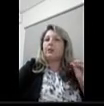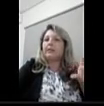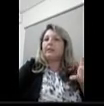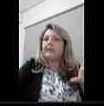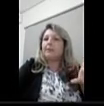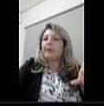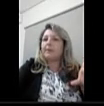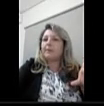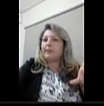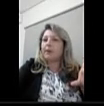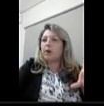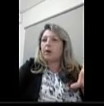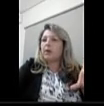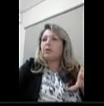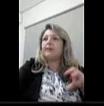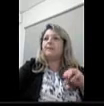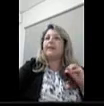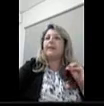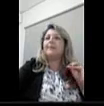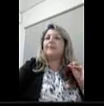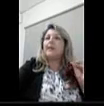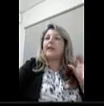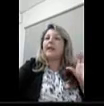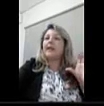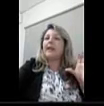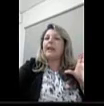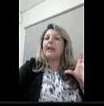toda a tabela periódica, né?